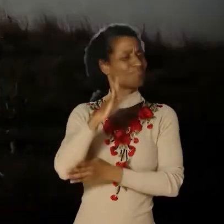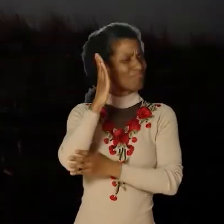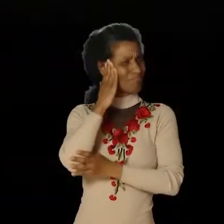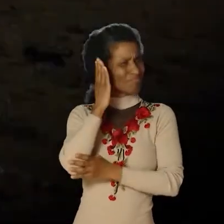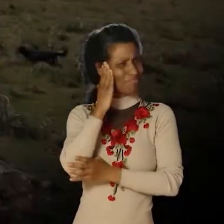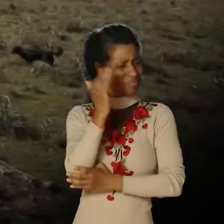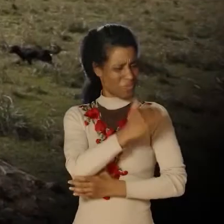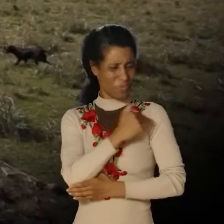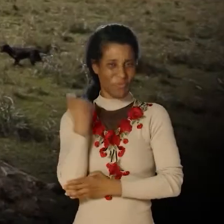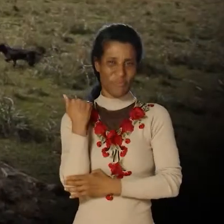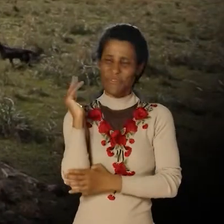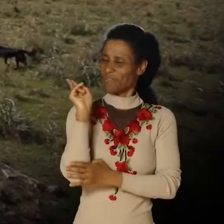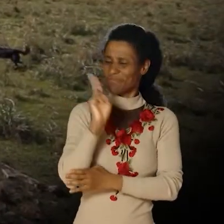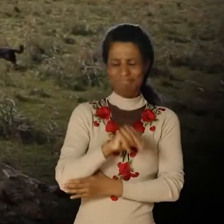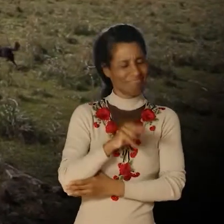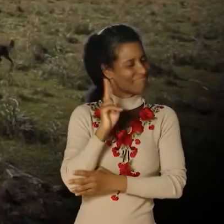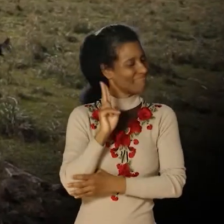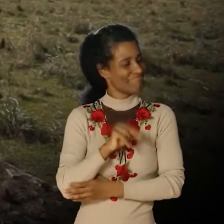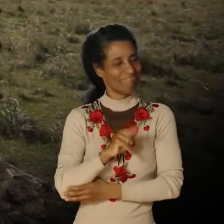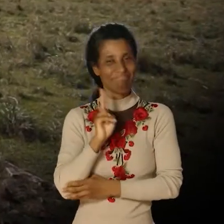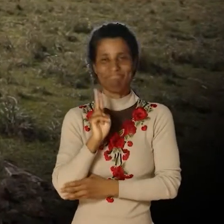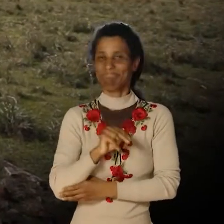achar. Eu sei que não vou